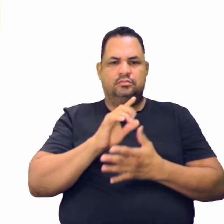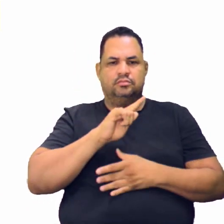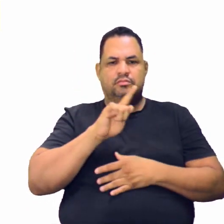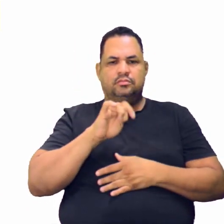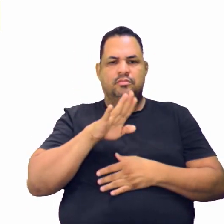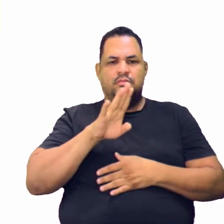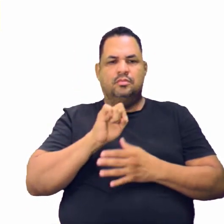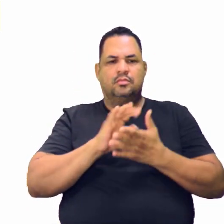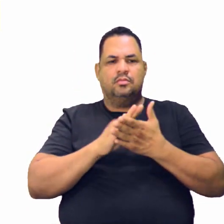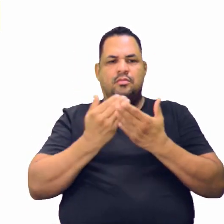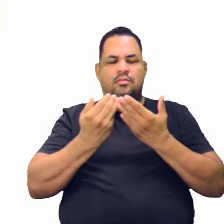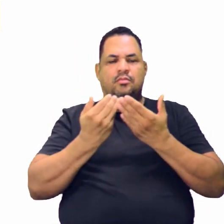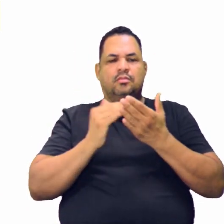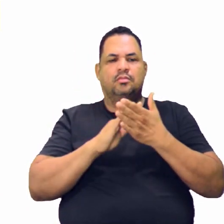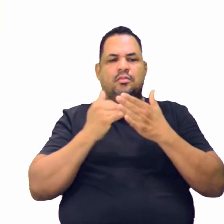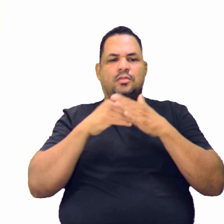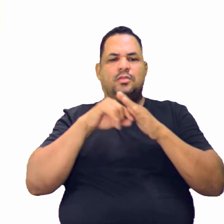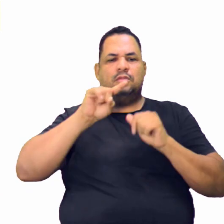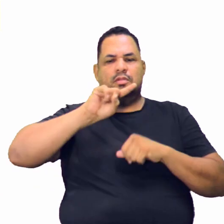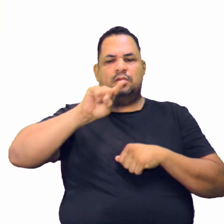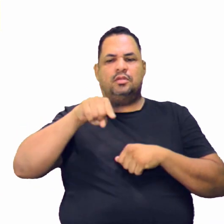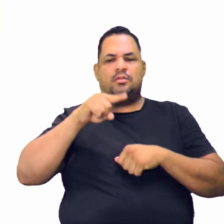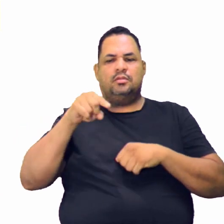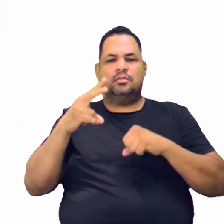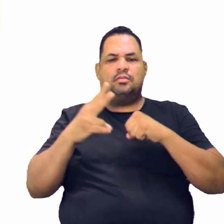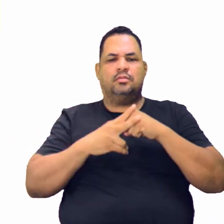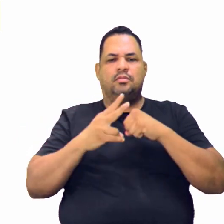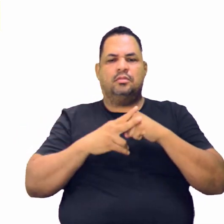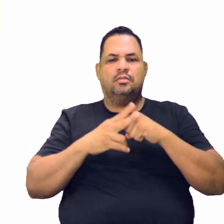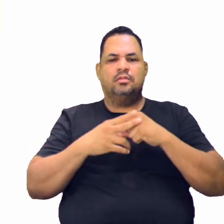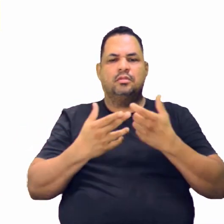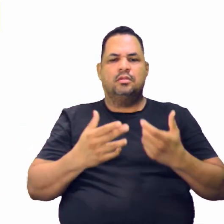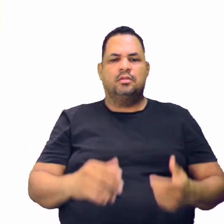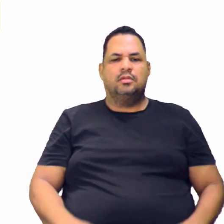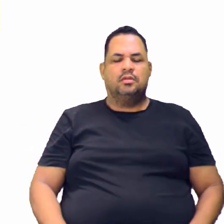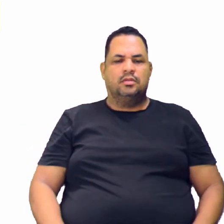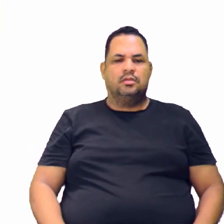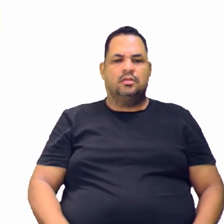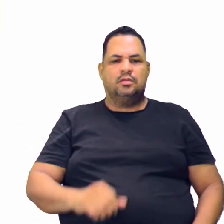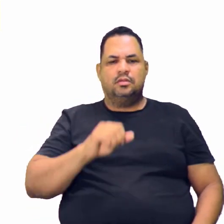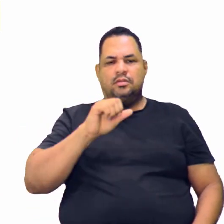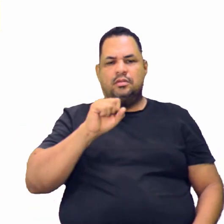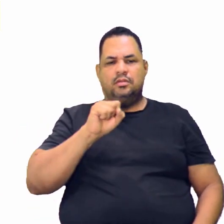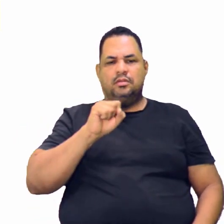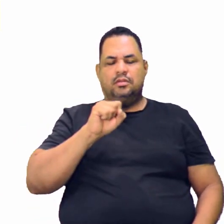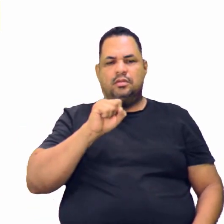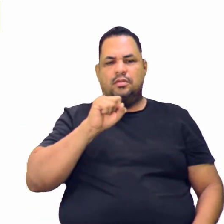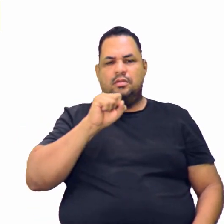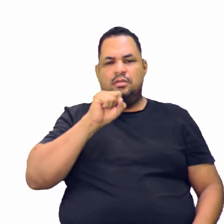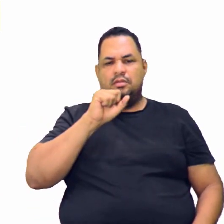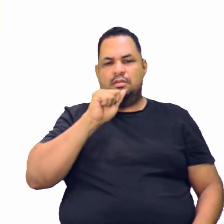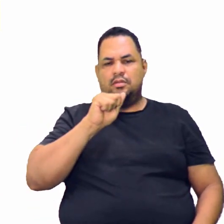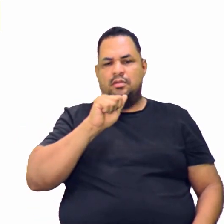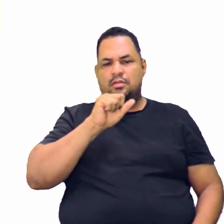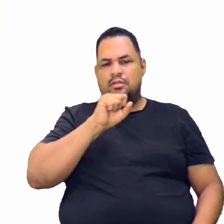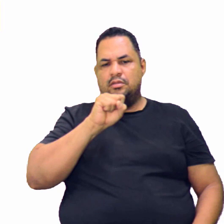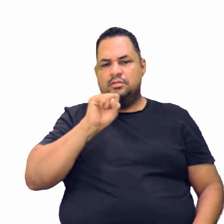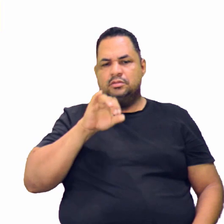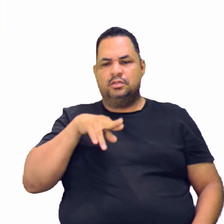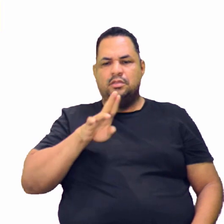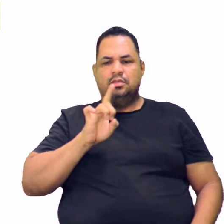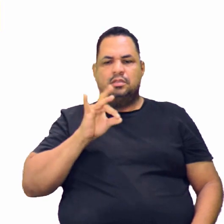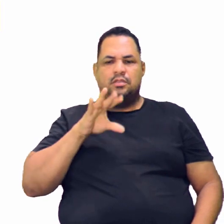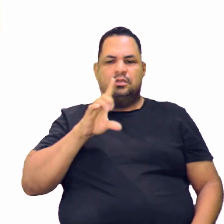Zeugma, omissão marcada por vírgula de um verbo mencionado anteriormente. Assíndeto é ausência de conjunção,